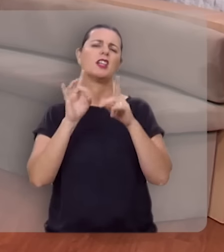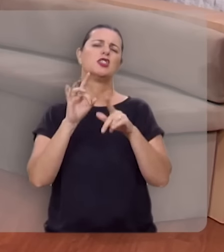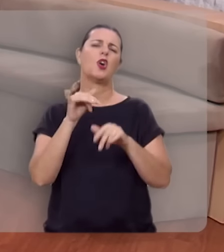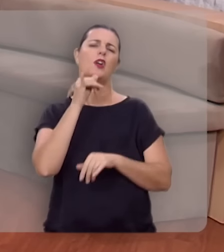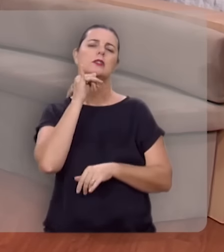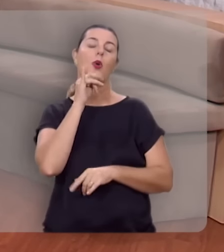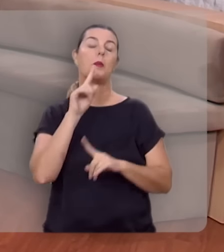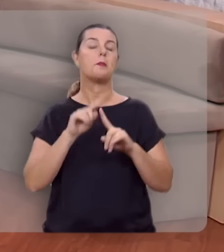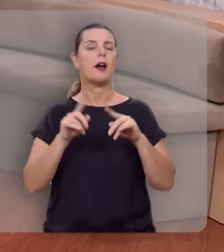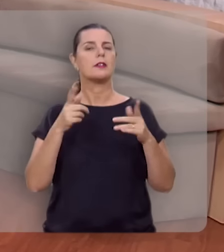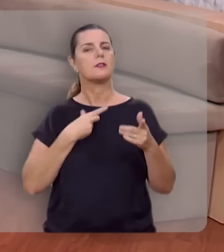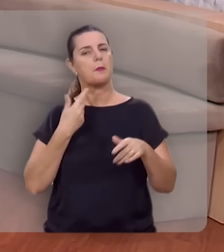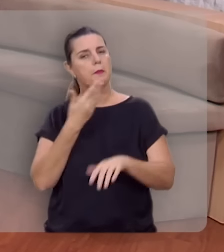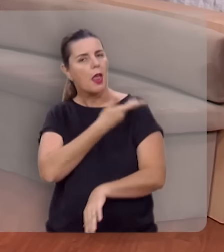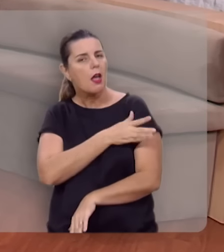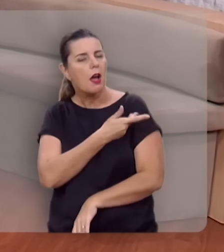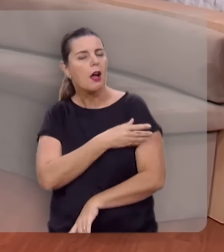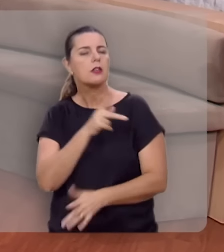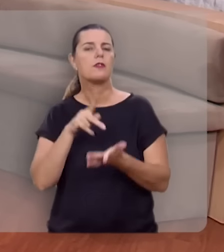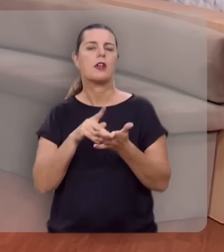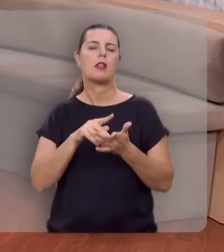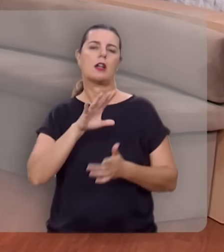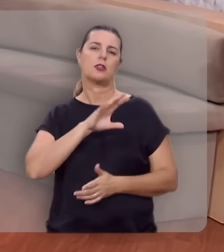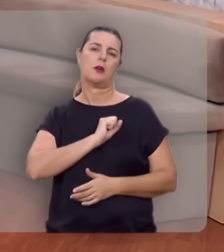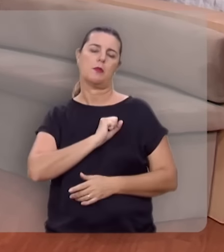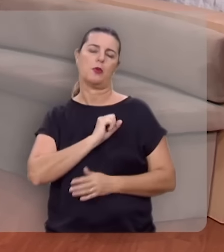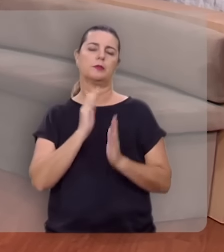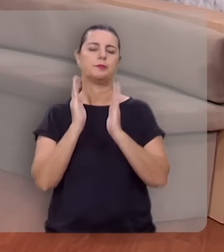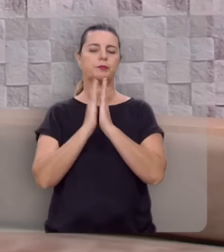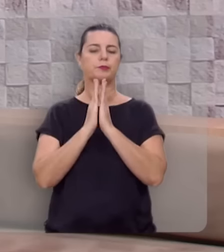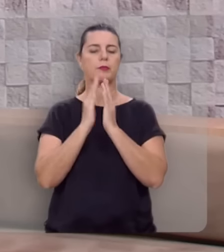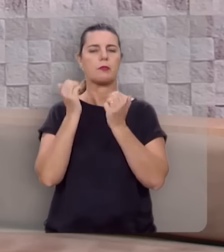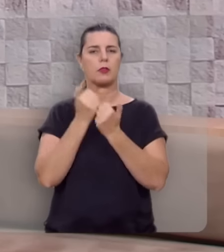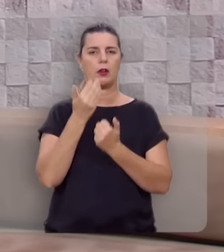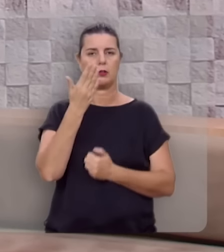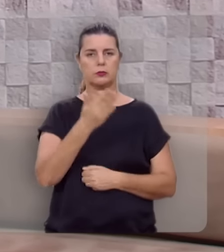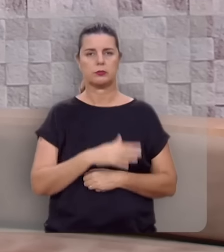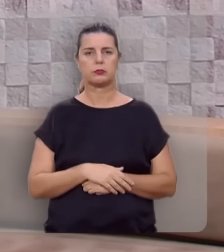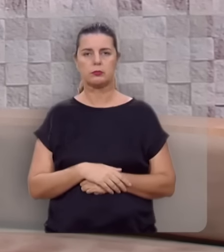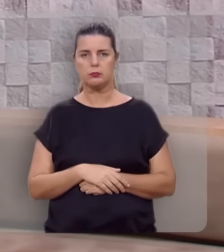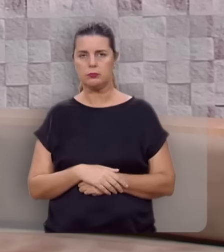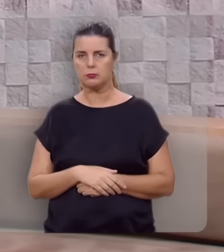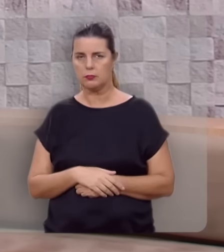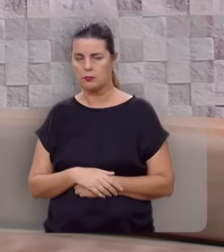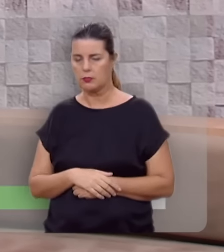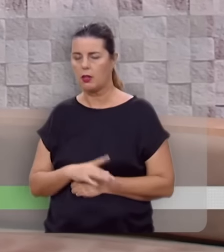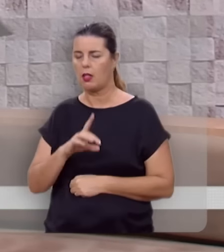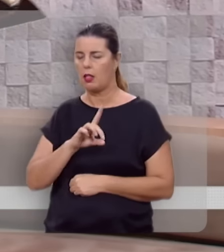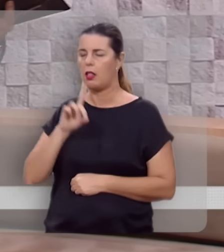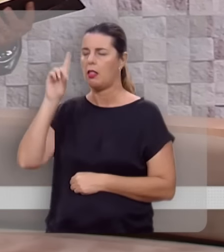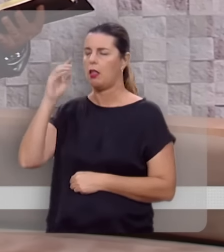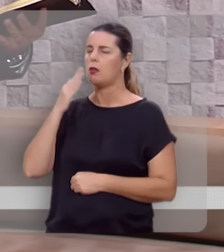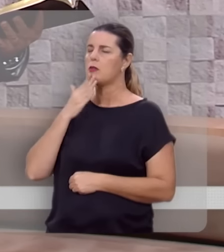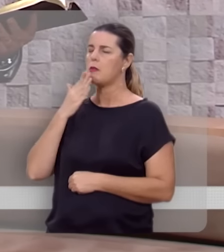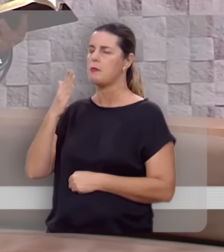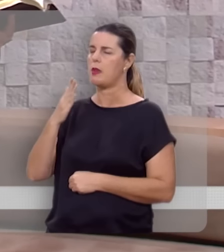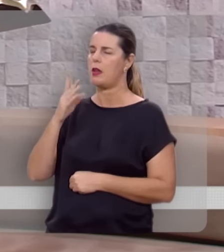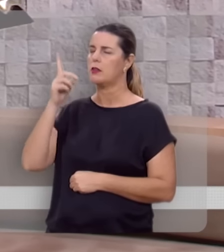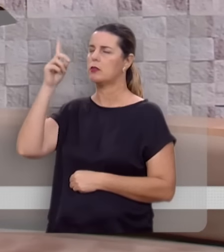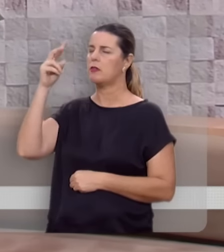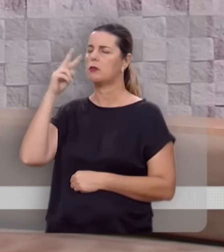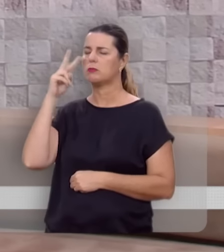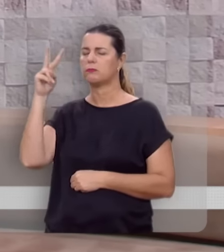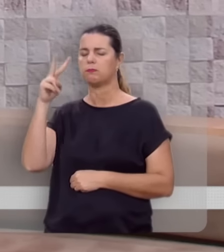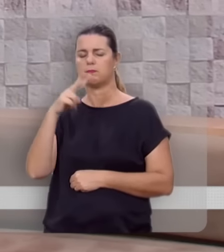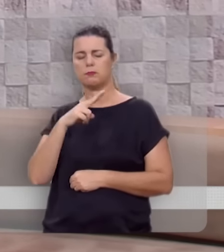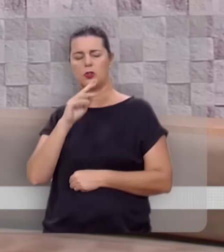falarmos de amor, mas praticarmos de fato o amor. Eu quero orar com você nesse momento. Deus, eu te peço que